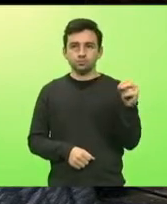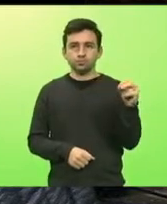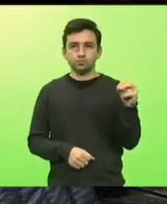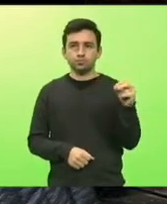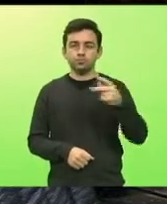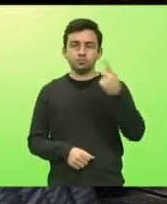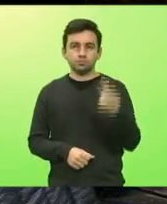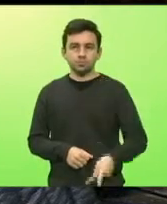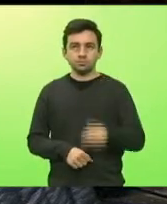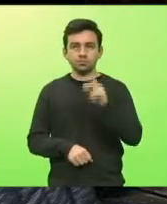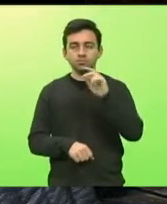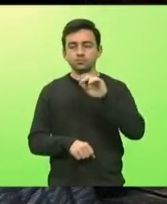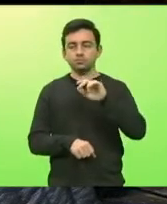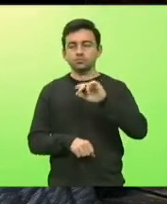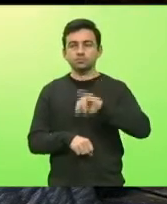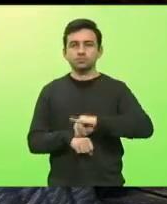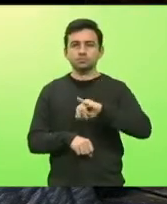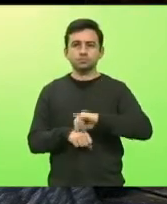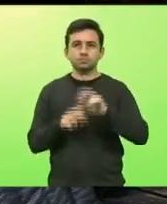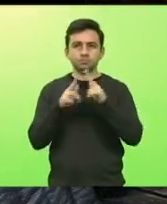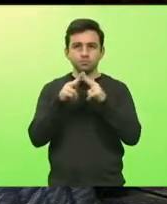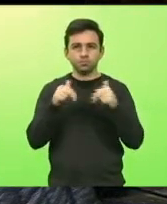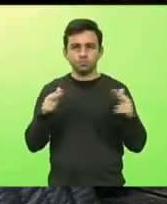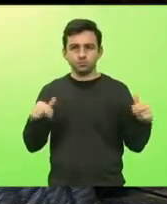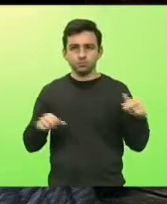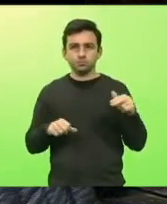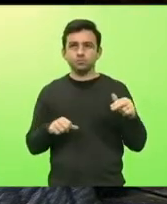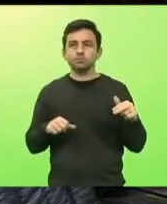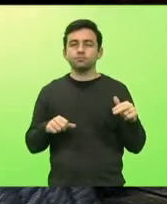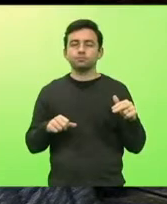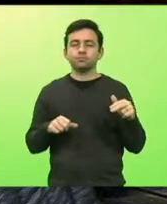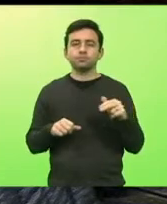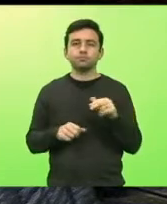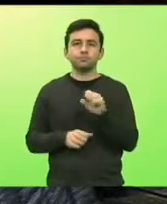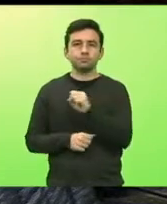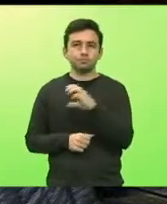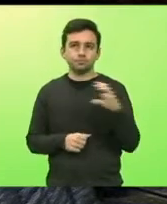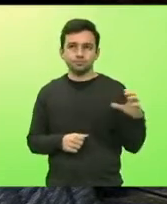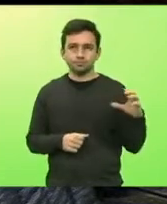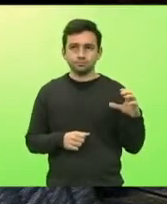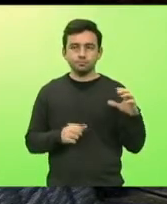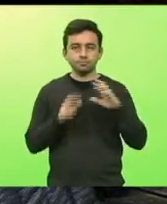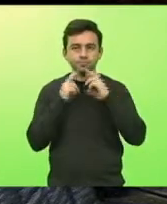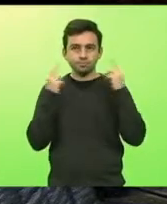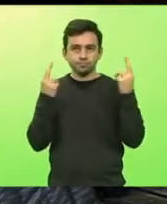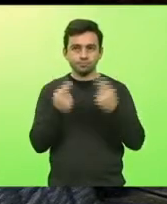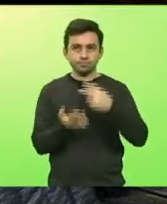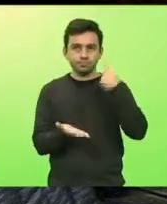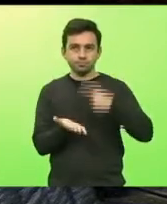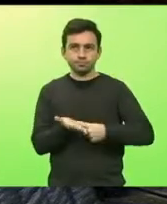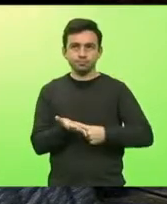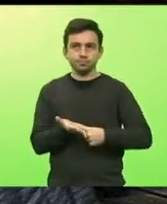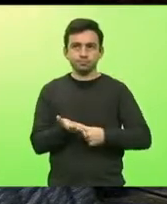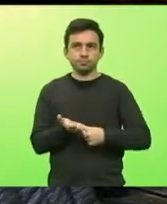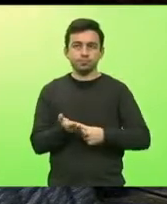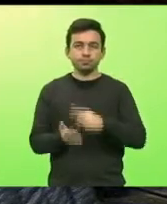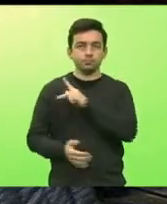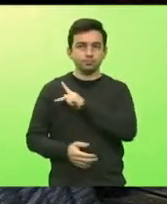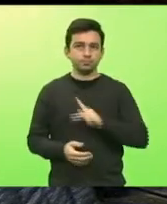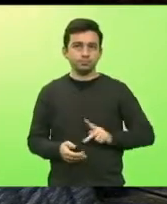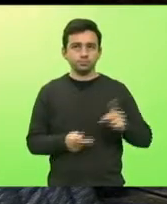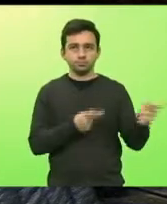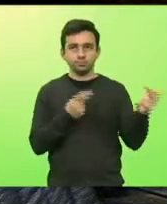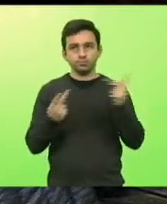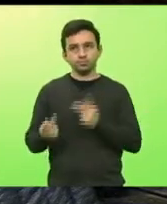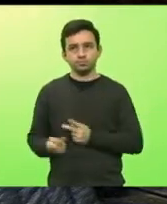cidade de Florianópolis, capital do Estado de Santa Catarina, reuniu-se a Assembleia Legislativa em sessão ordinária. Havendo quórum regimental, o senhor presidente declarou aberto os trabalhos e convidou o senhor deputado Kennedy Nunes